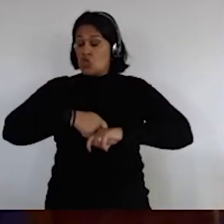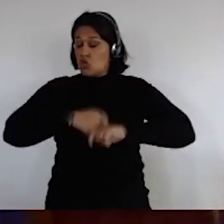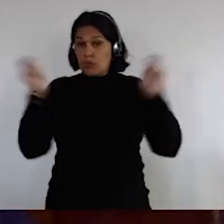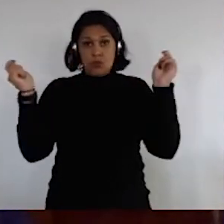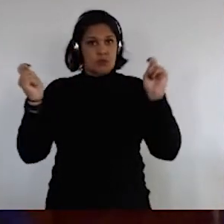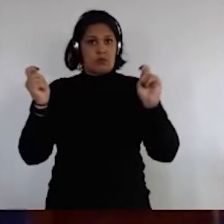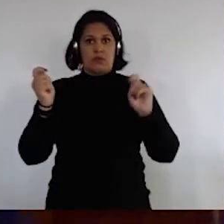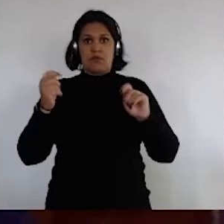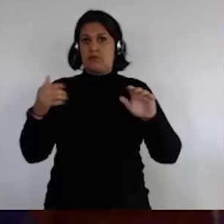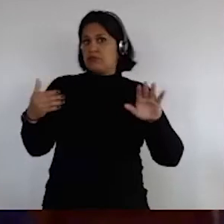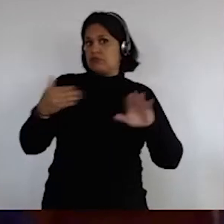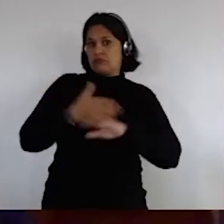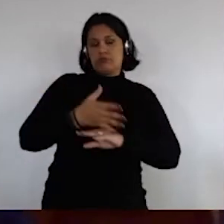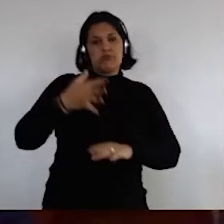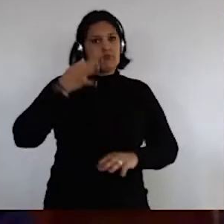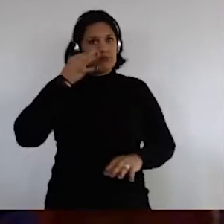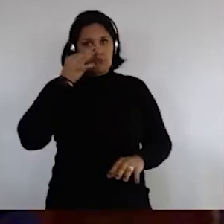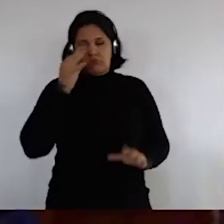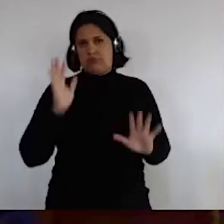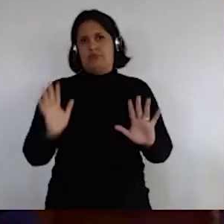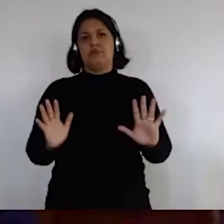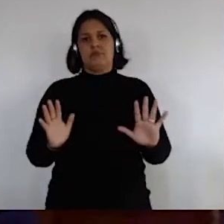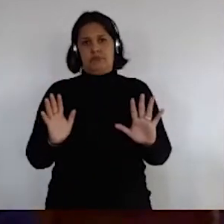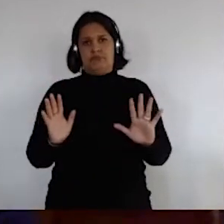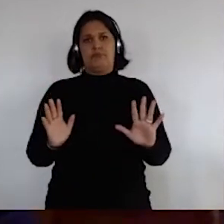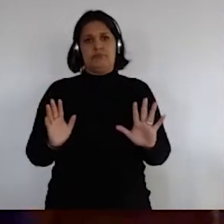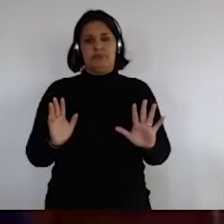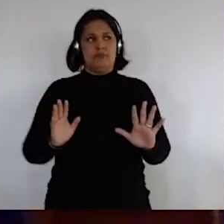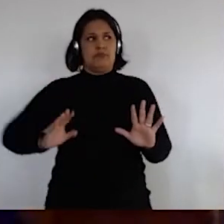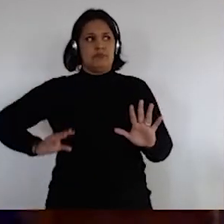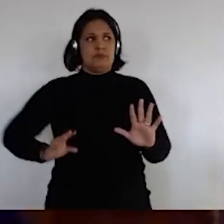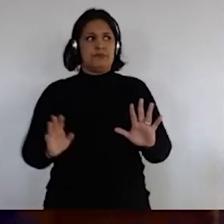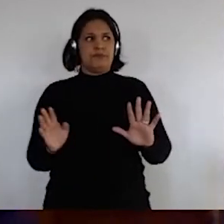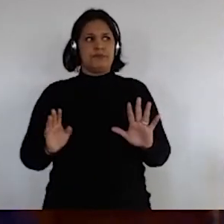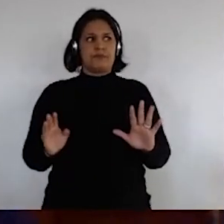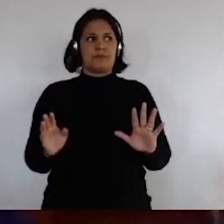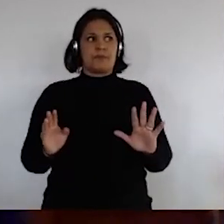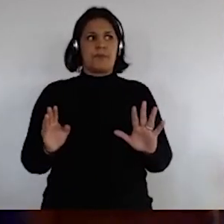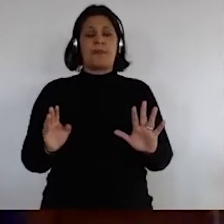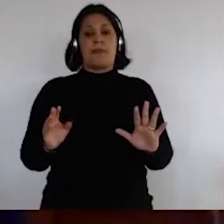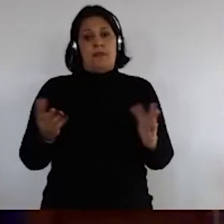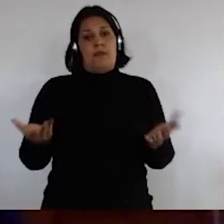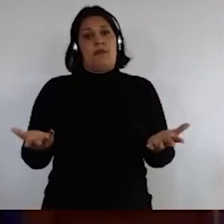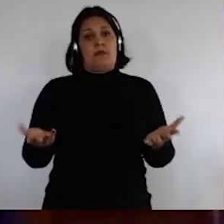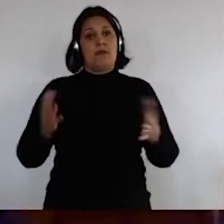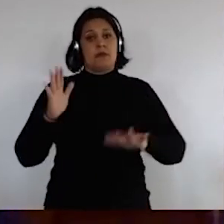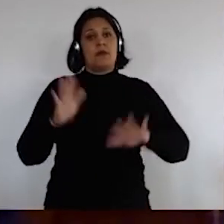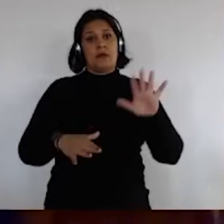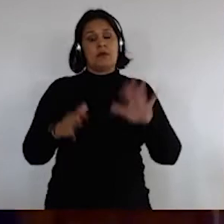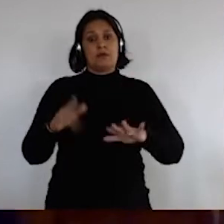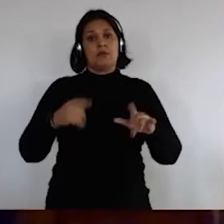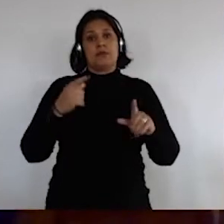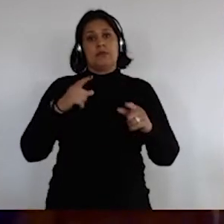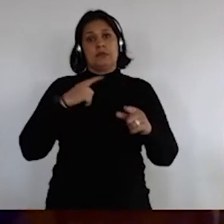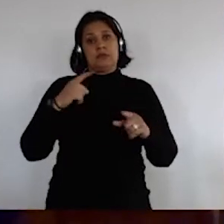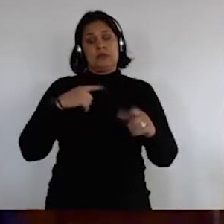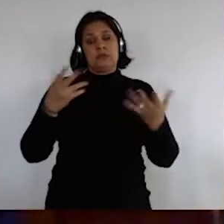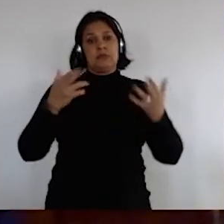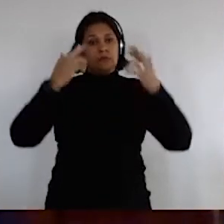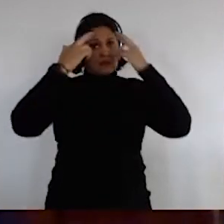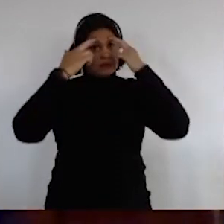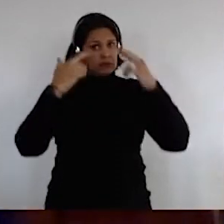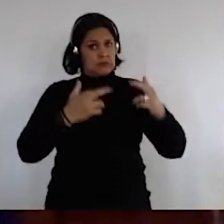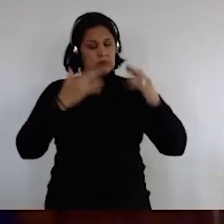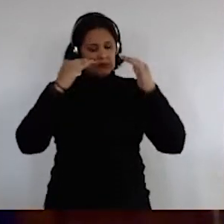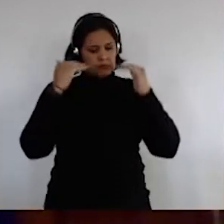sustentar de maneira a ter, na sua essência, resguardado e respeitado o artigo 7º,